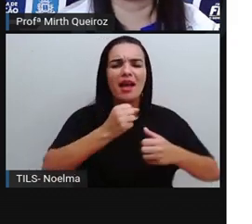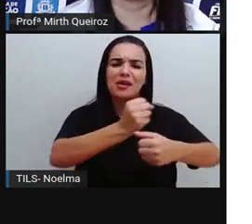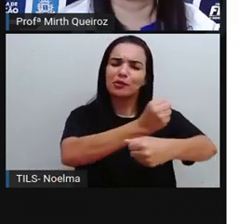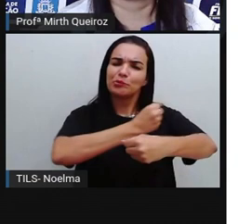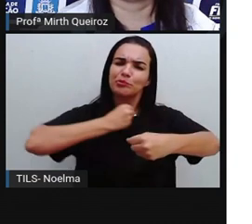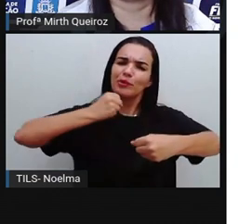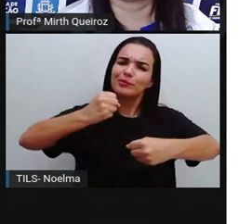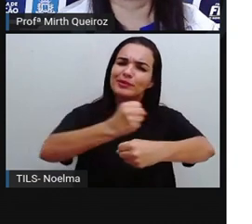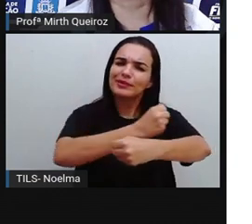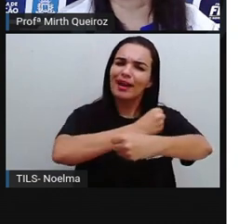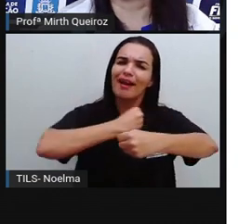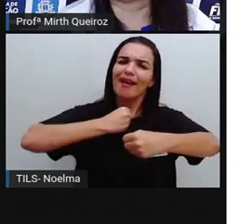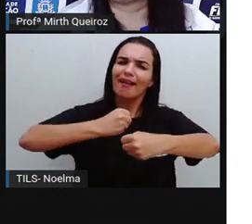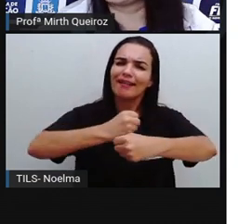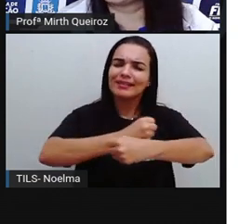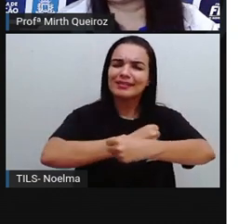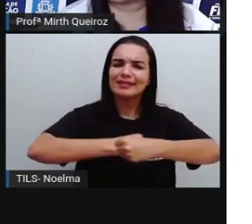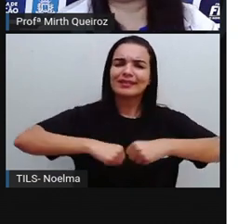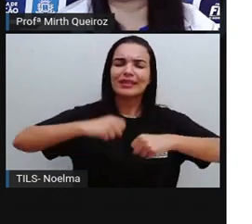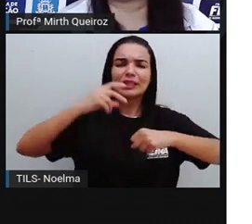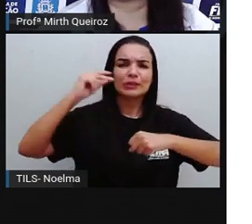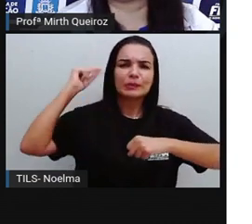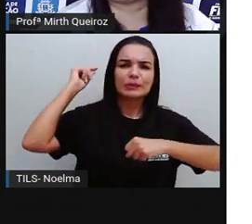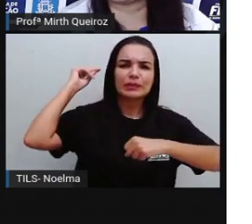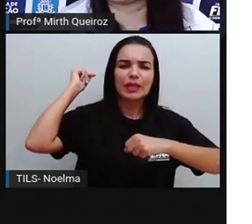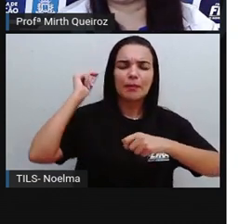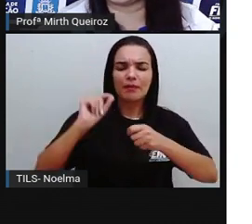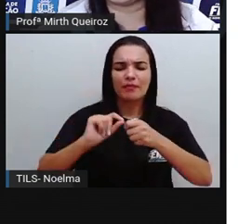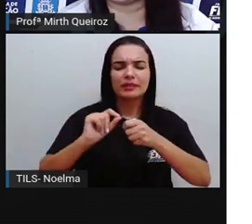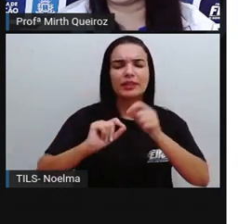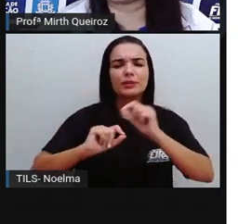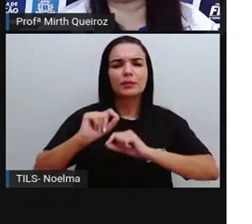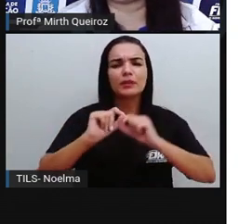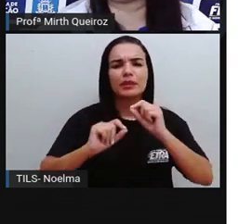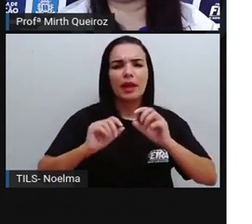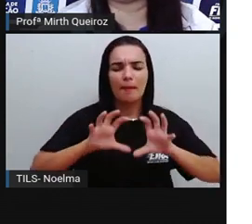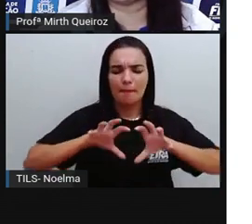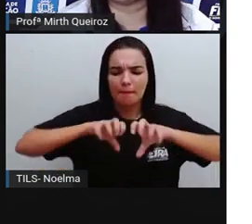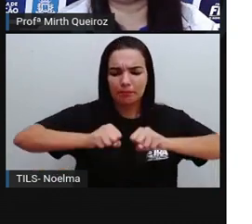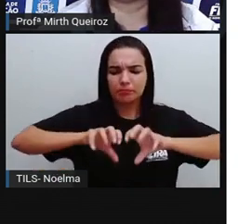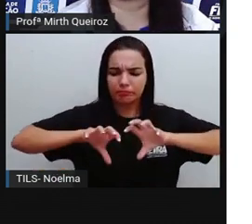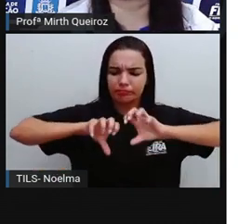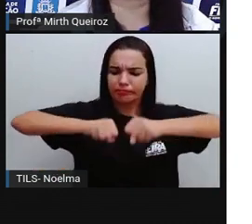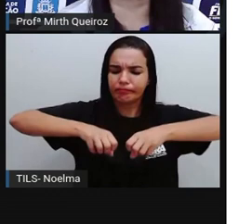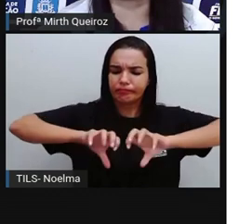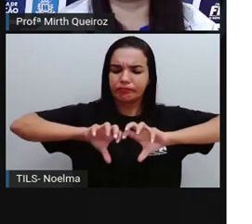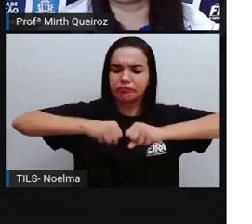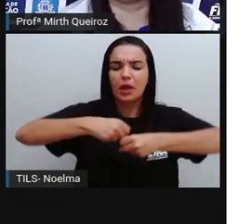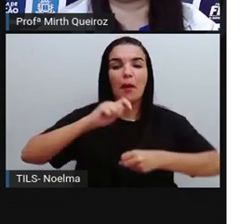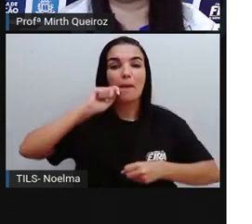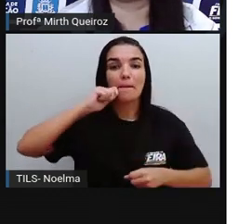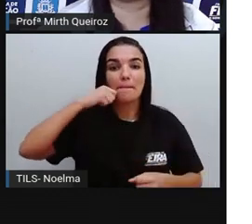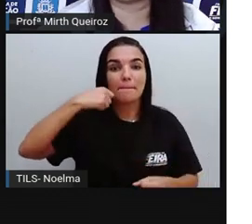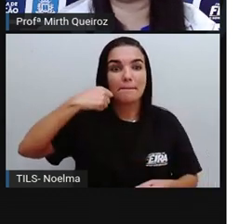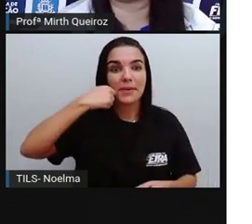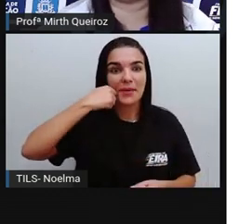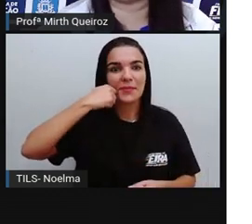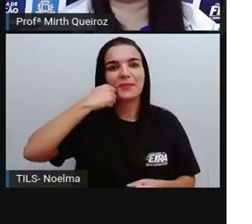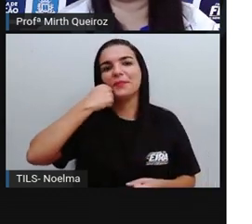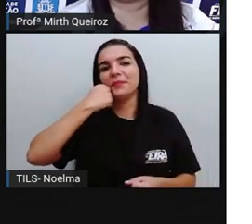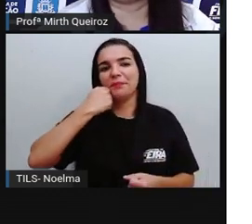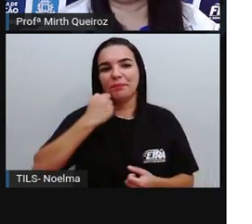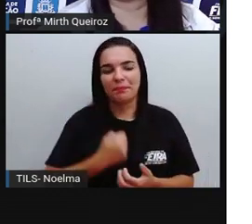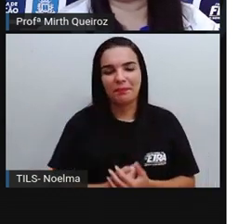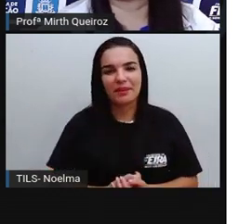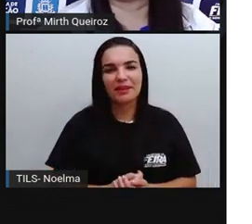né? Provavelmente, né? Ela está fazendo ali, né? A massa para o pão, uma vez que a gente pode observar